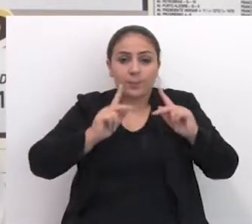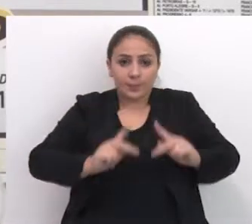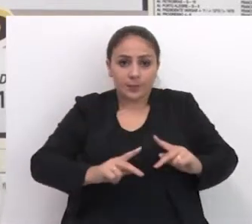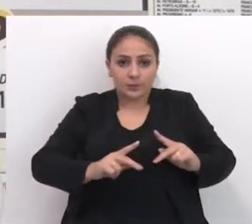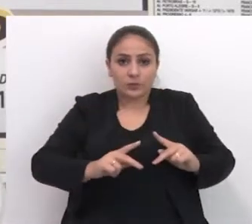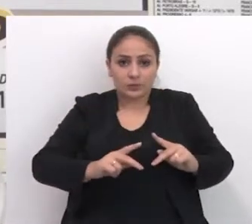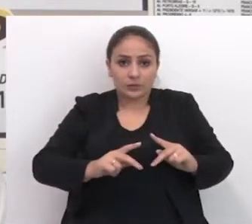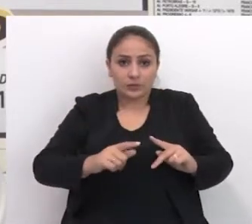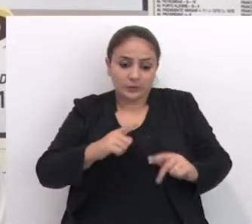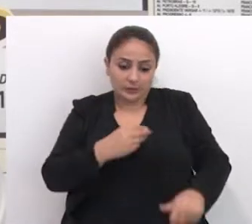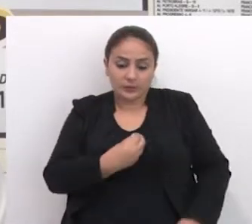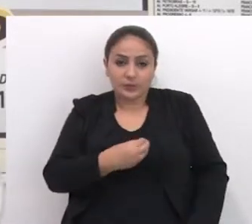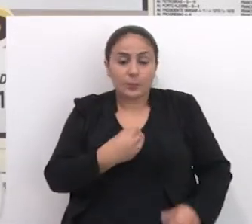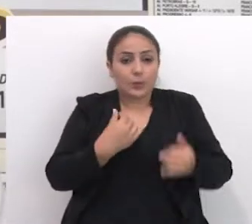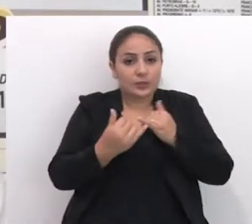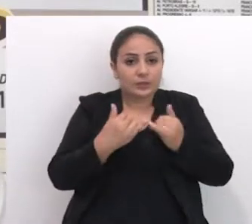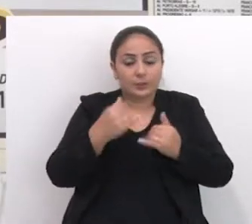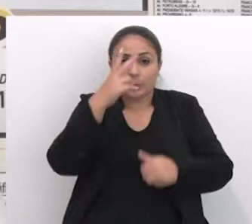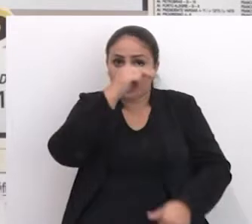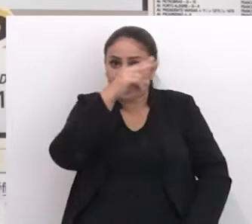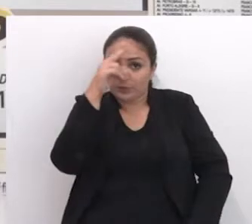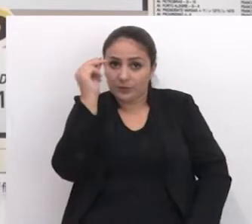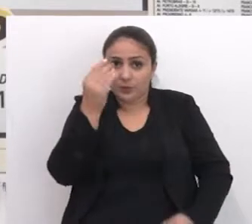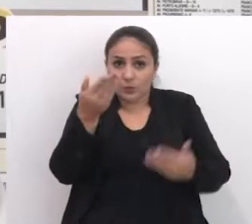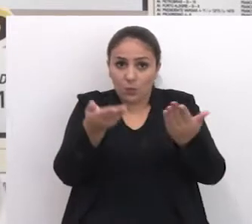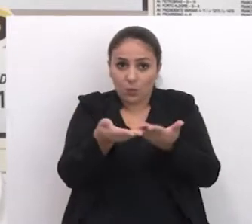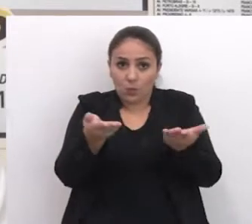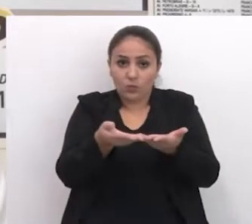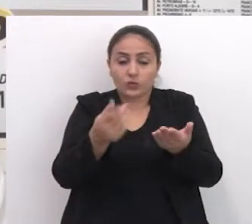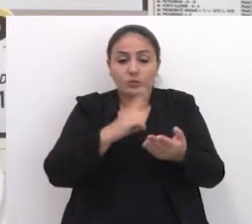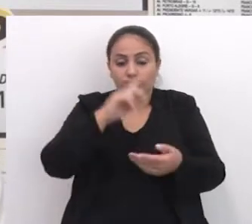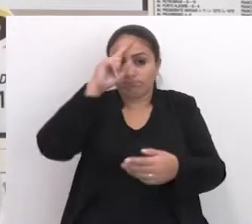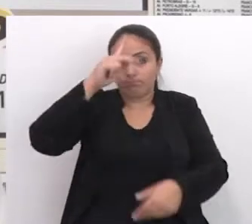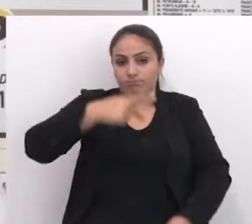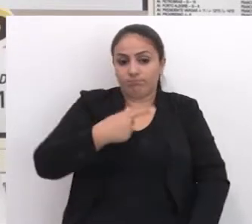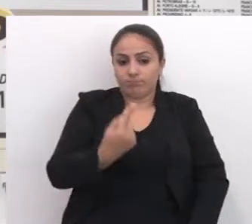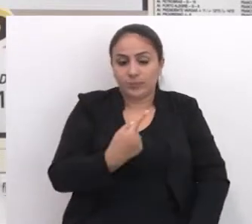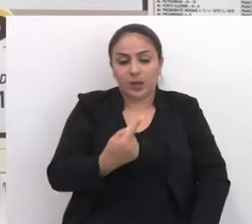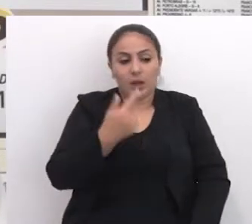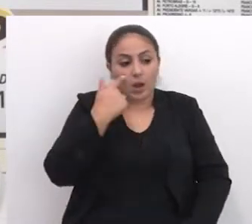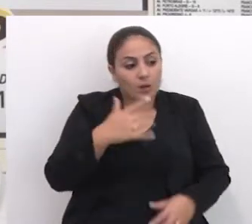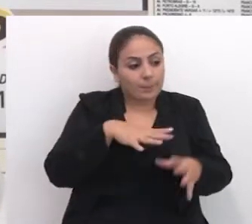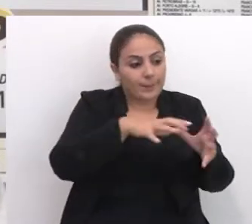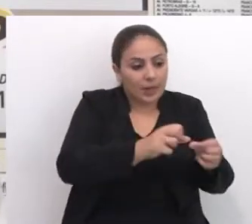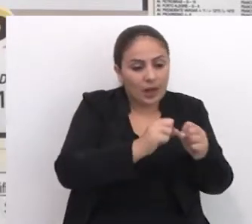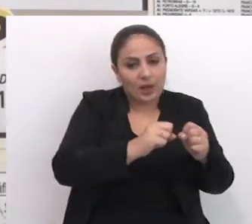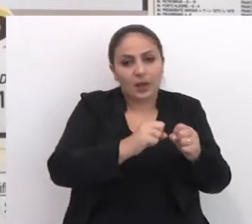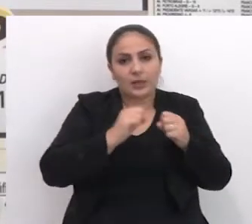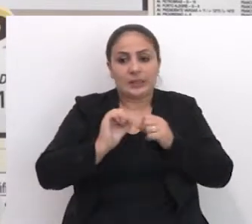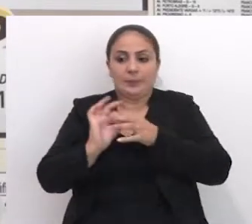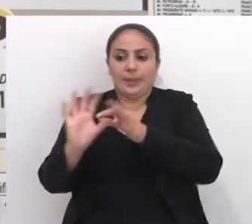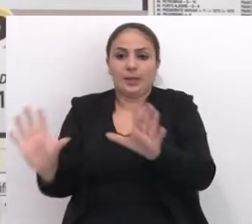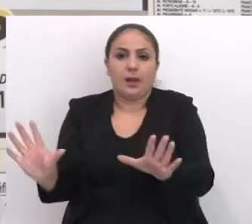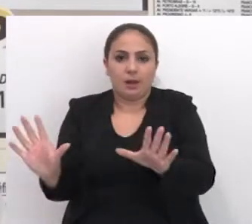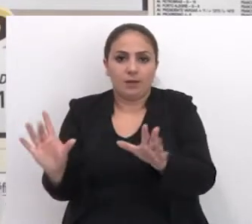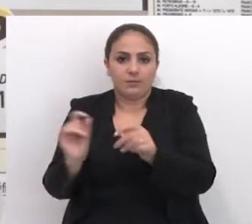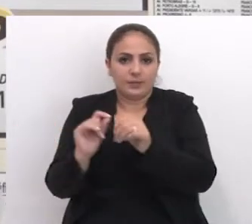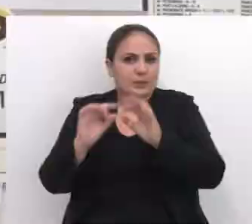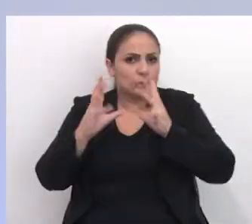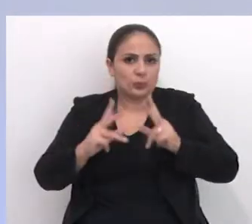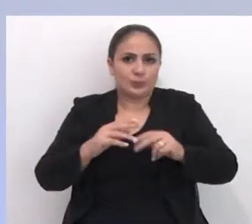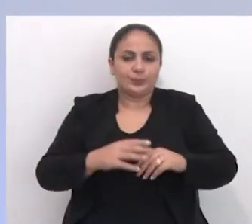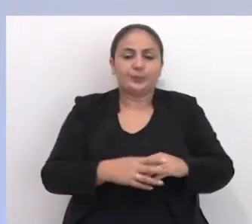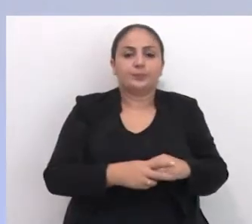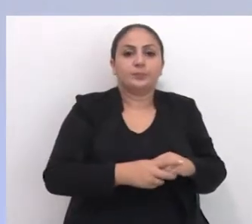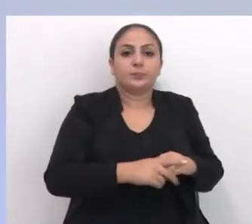as pessoas que nem digo assim, o prefeito hoje tenha autonomia de desapropriar, apropriar e fazer o que tem que